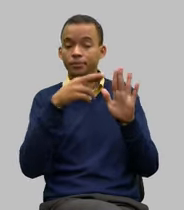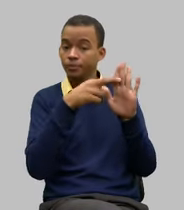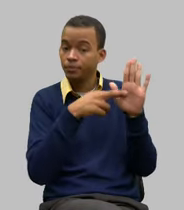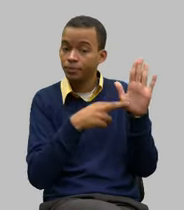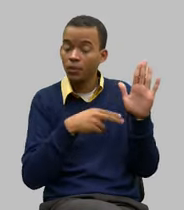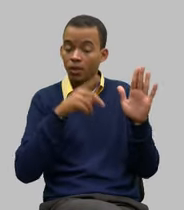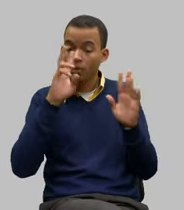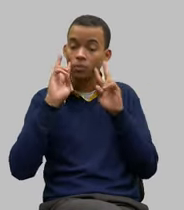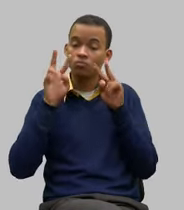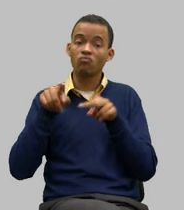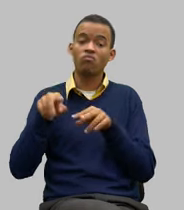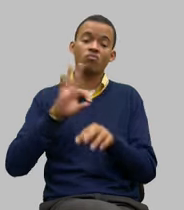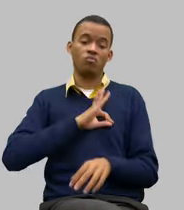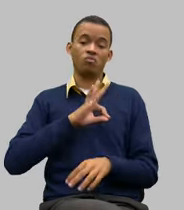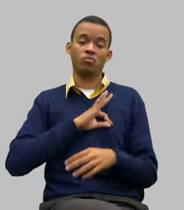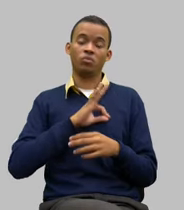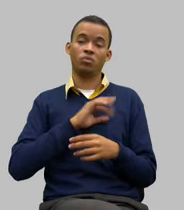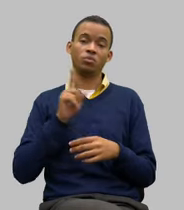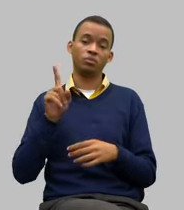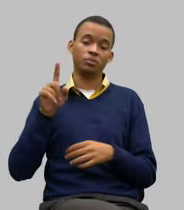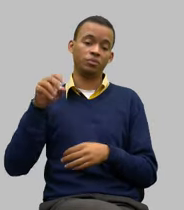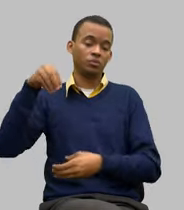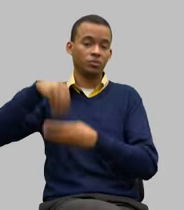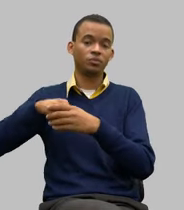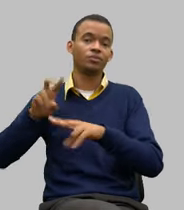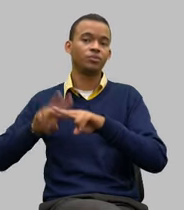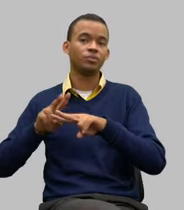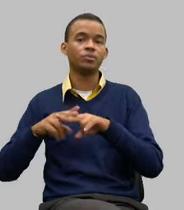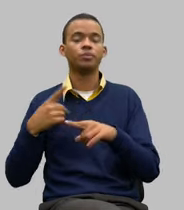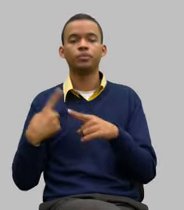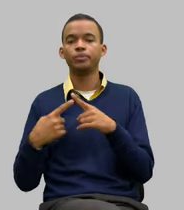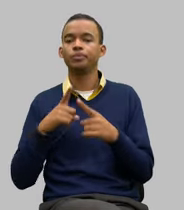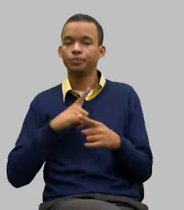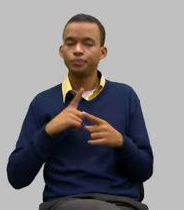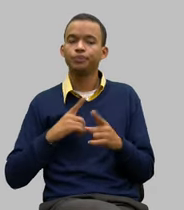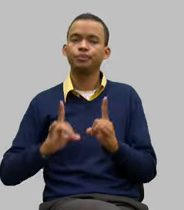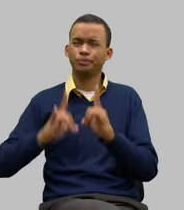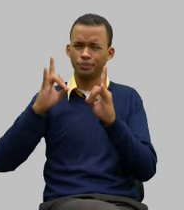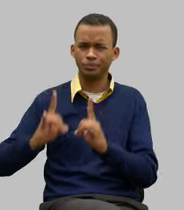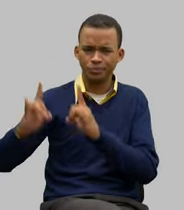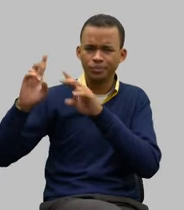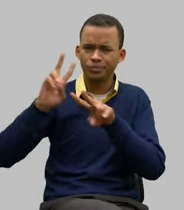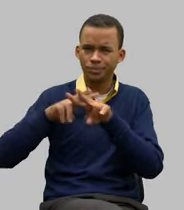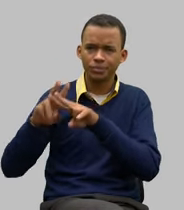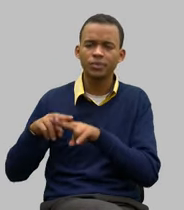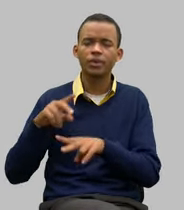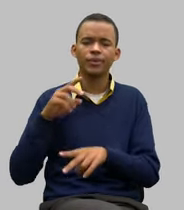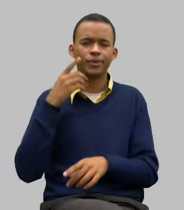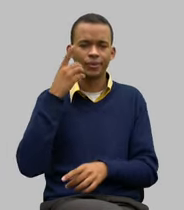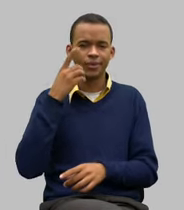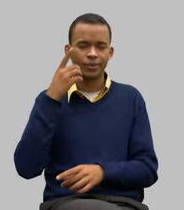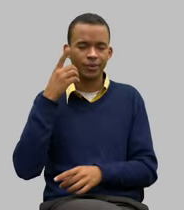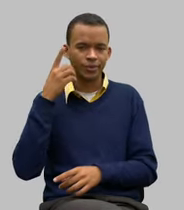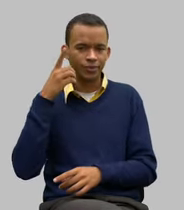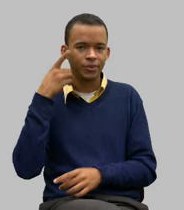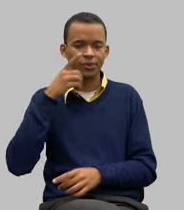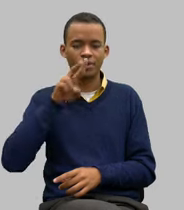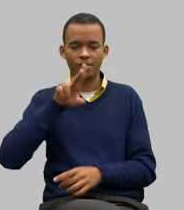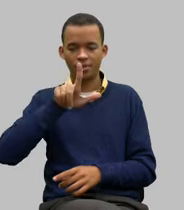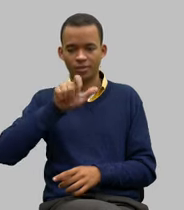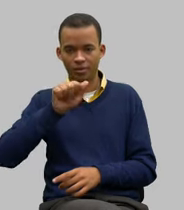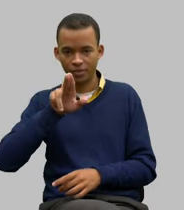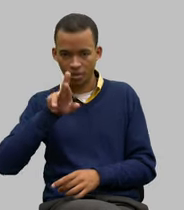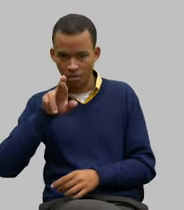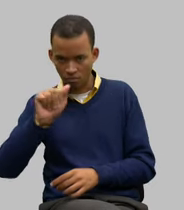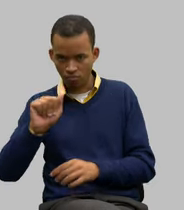policial penal Como ter um o presídio aqui que eu né D Laura deveria me mandar aqui um presídio nós recebem uma